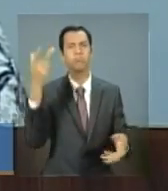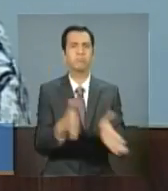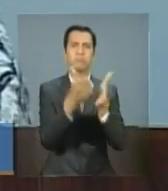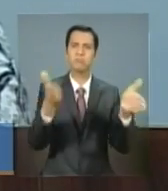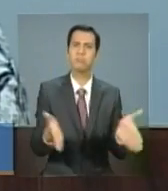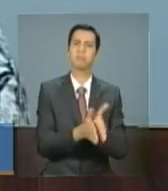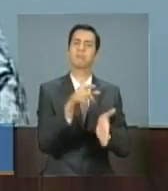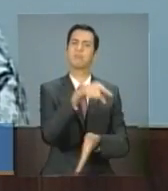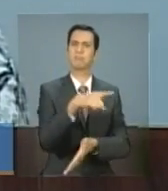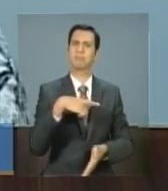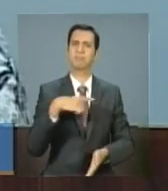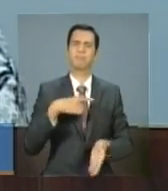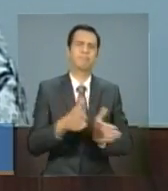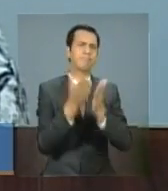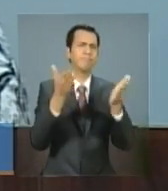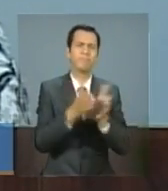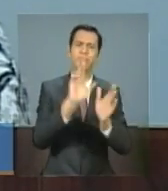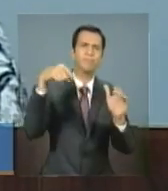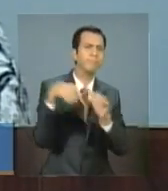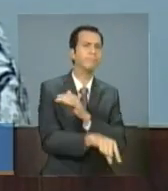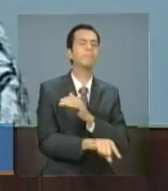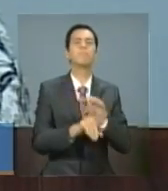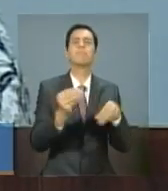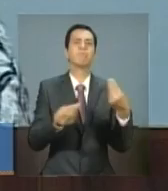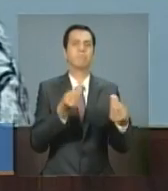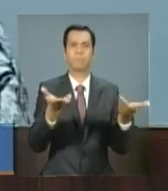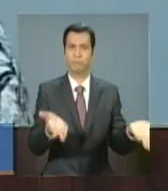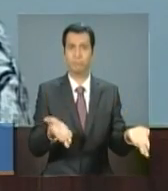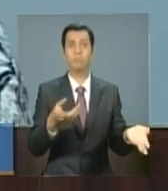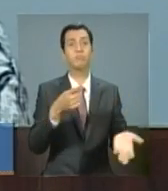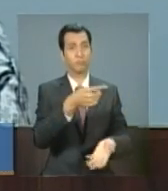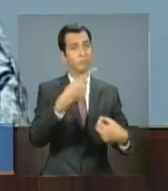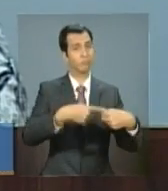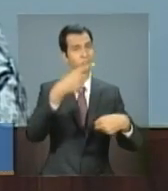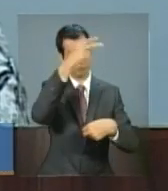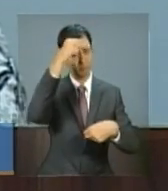em situação de extrema pobreza. E nós estaremos, a